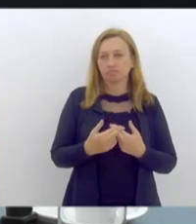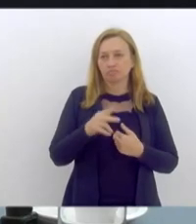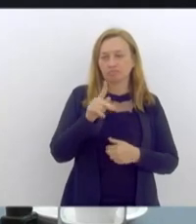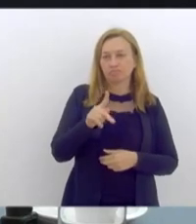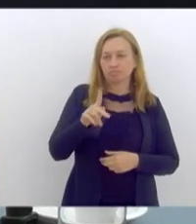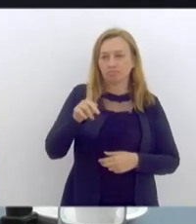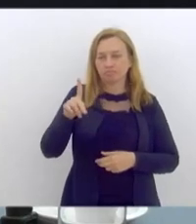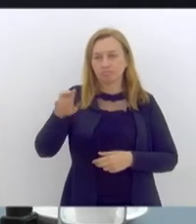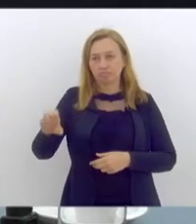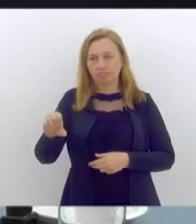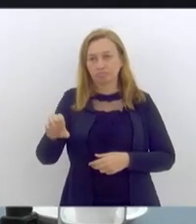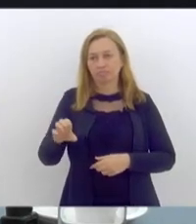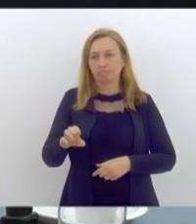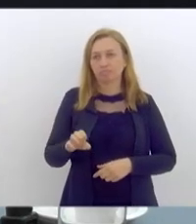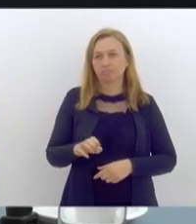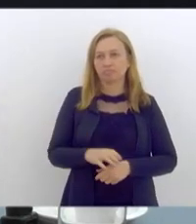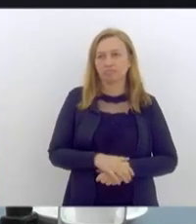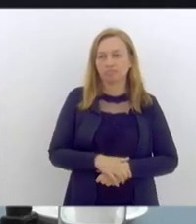cppde